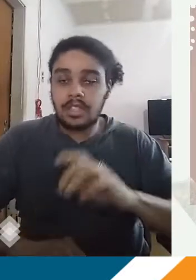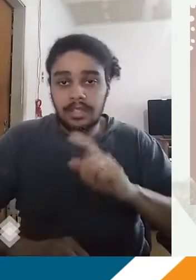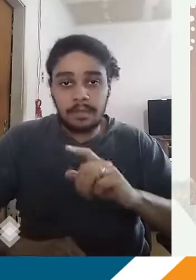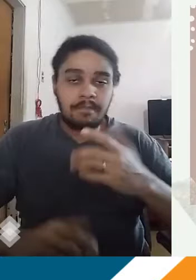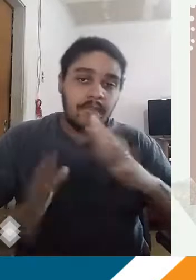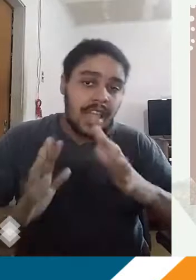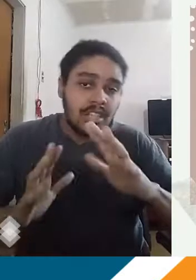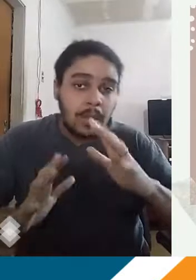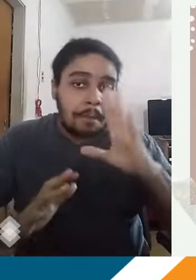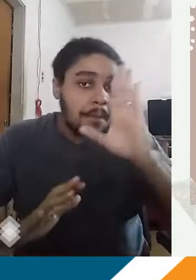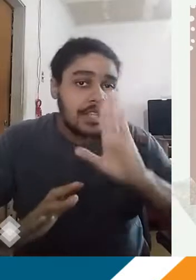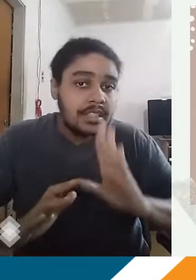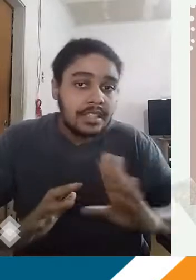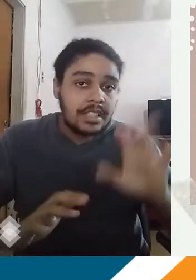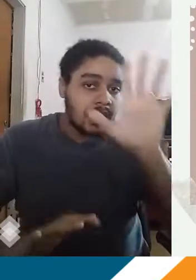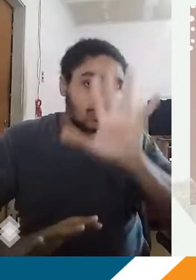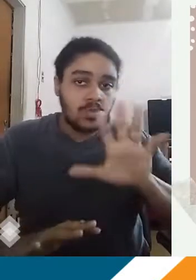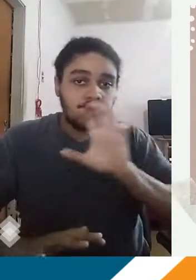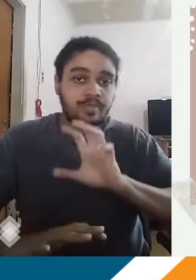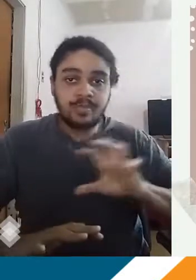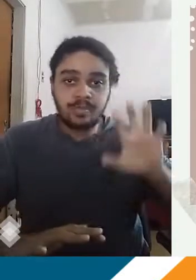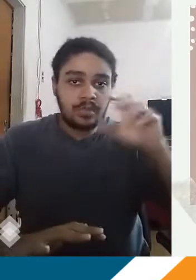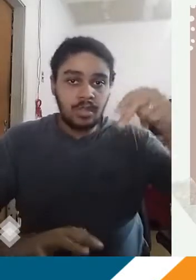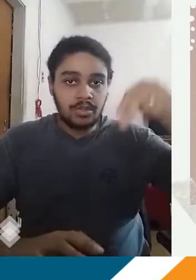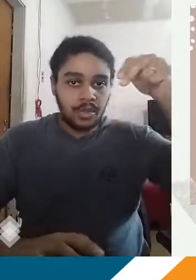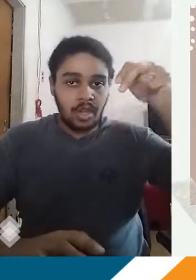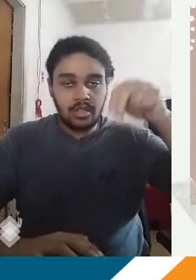tabela, com a média brasileira de todas as